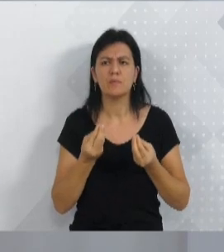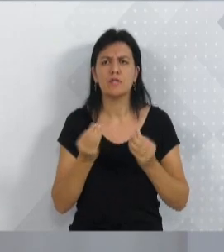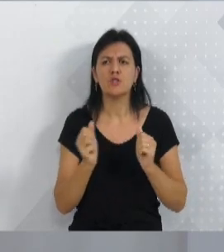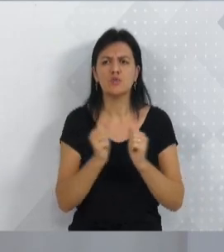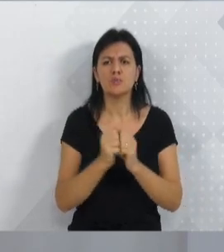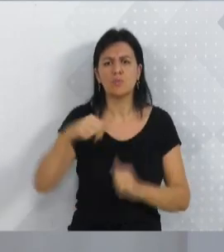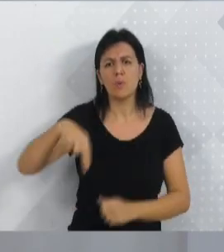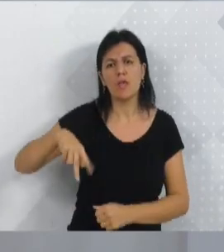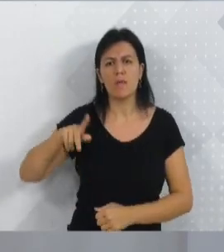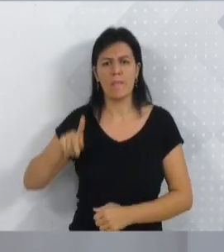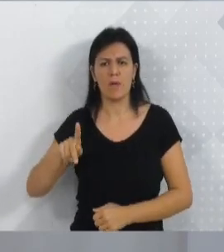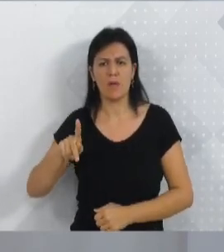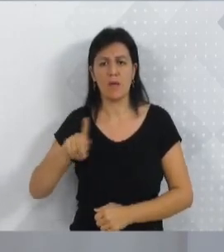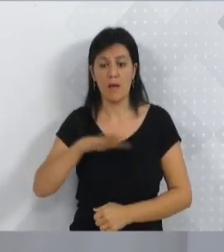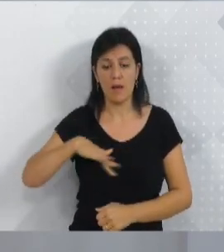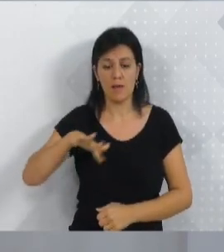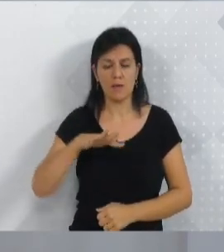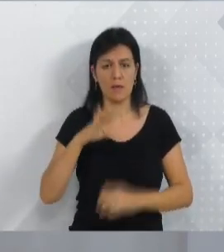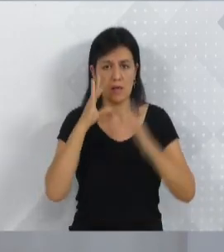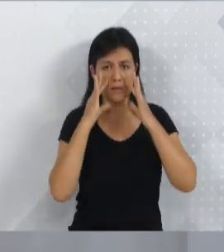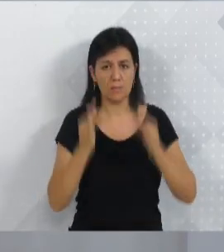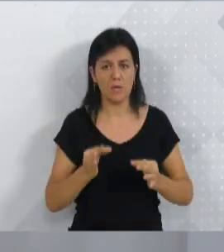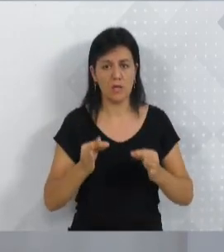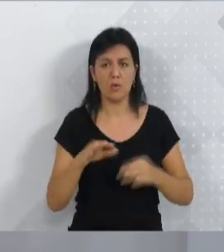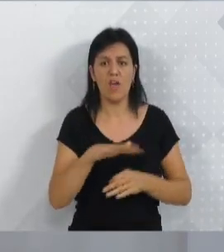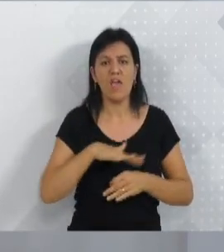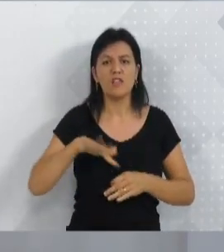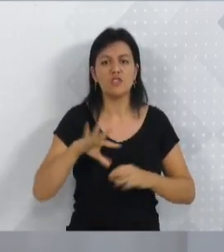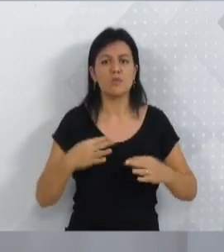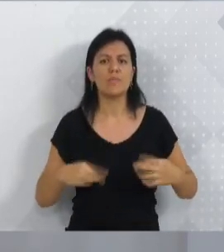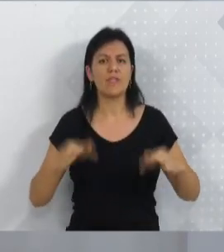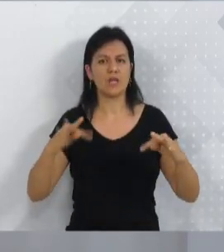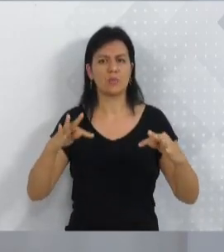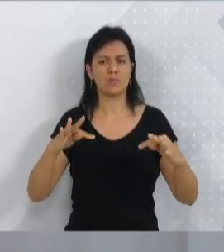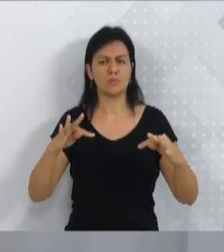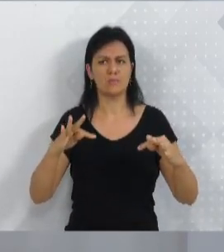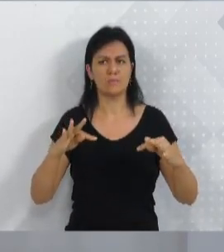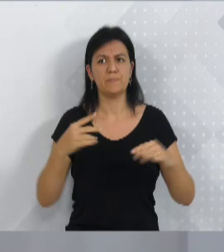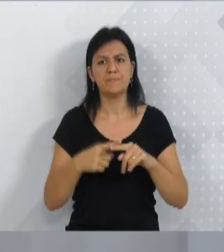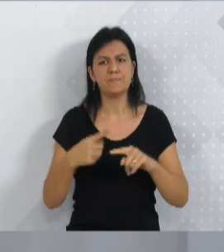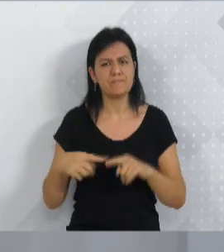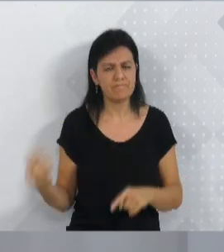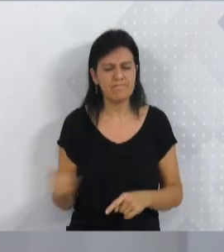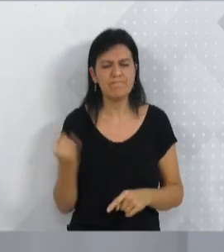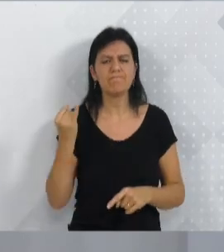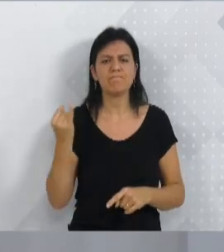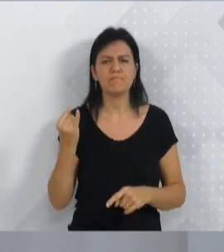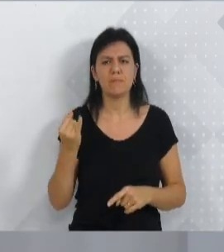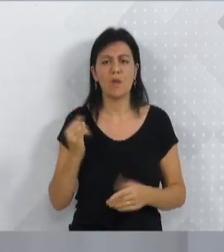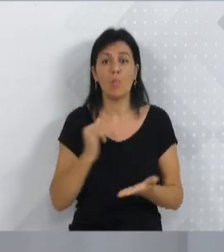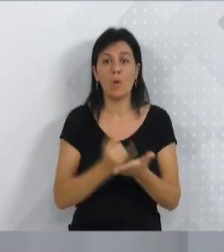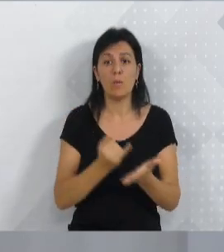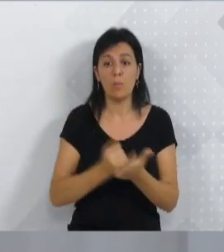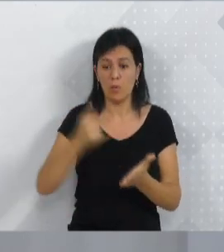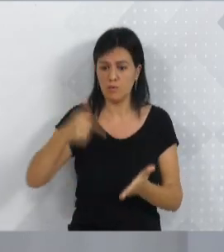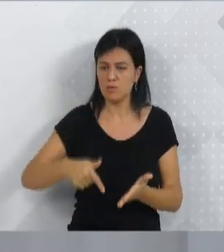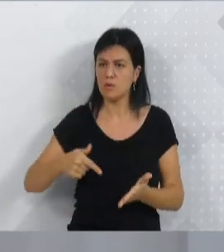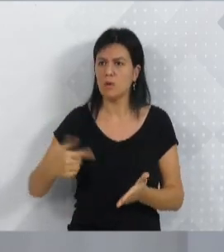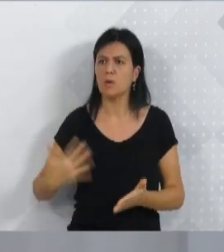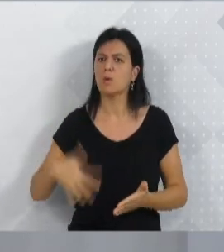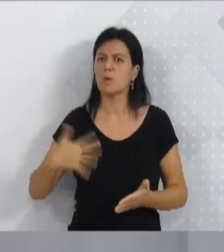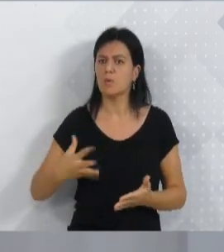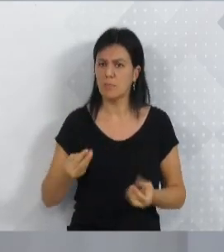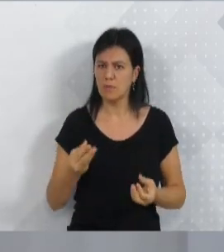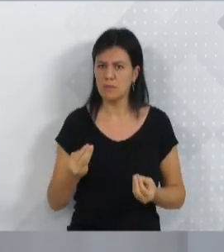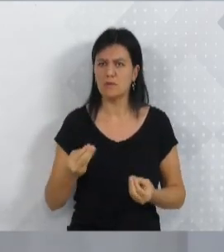conhecimento dessa região do setor tecnologia vocês sabem da importância né o maior ISS arrecador de INSS setor arrecadou do INSS do